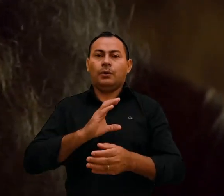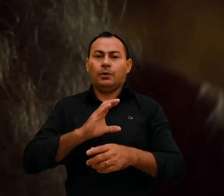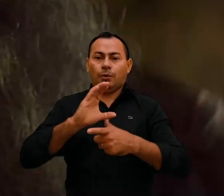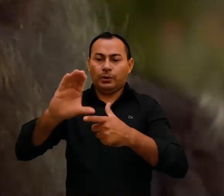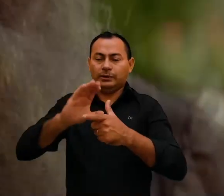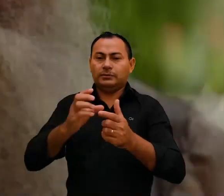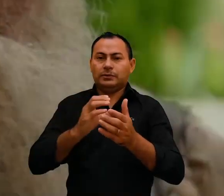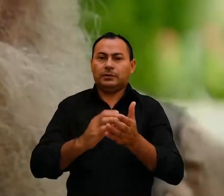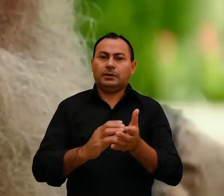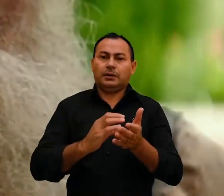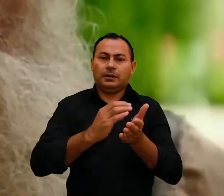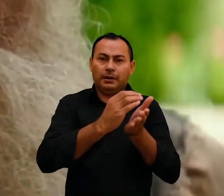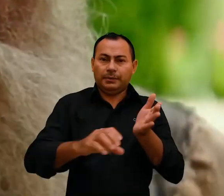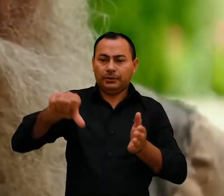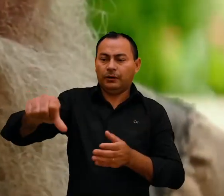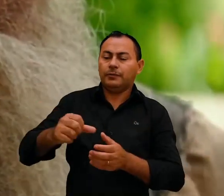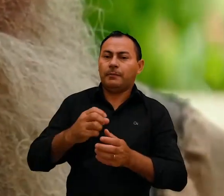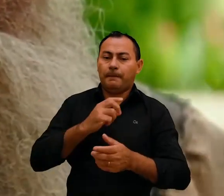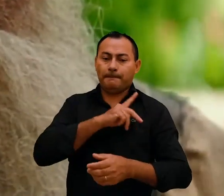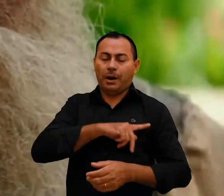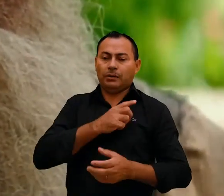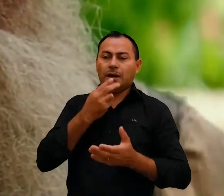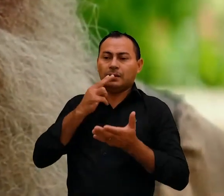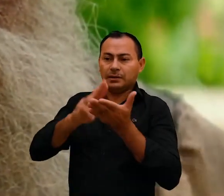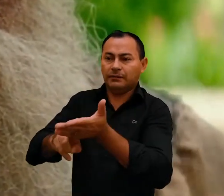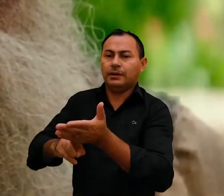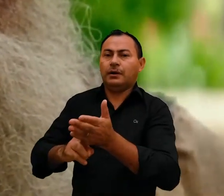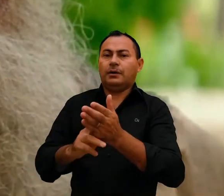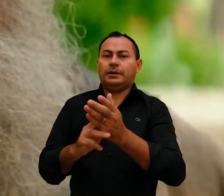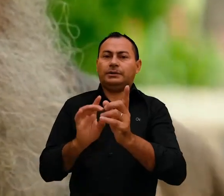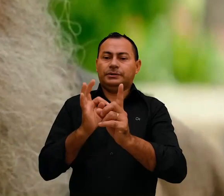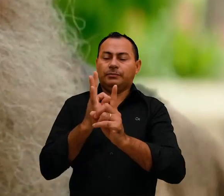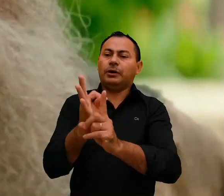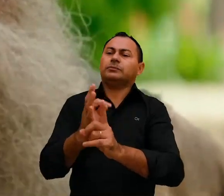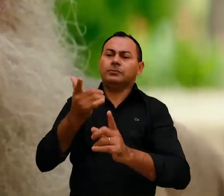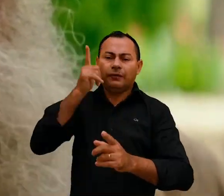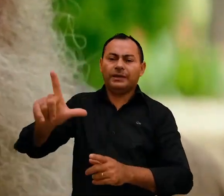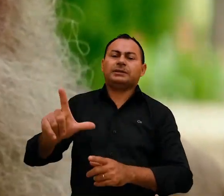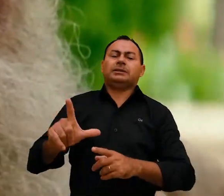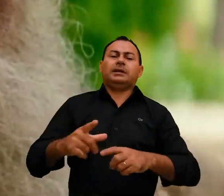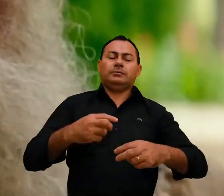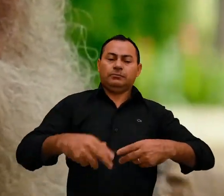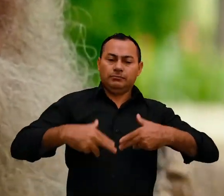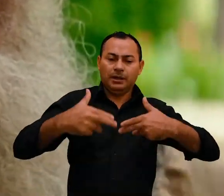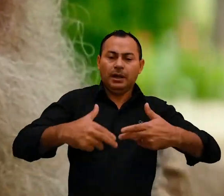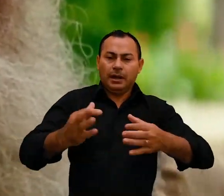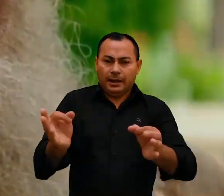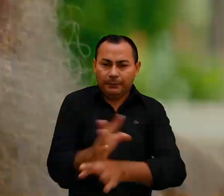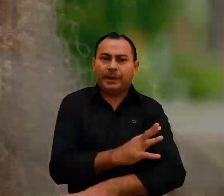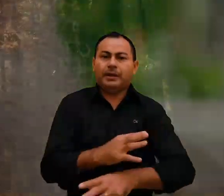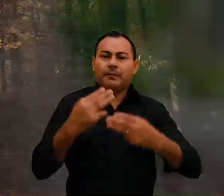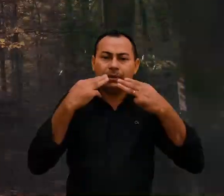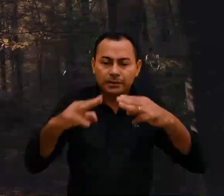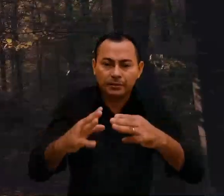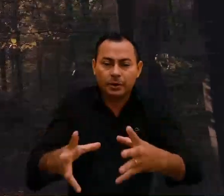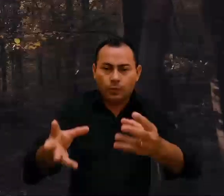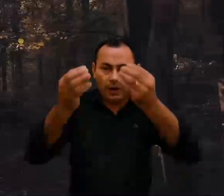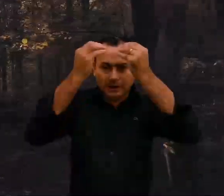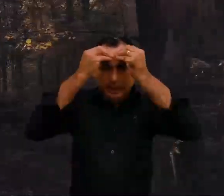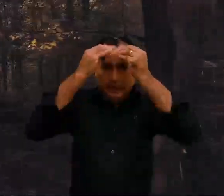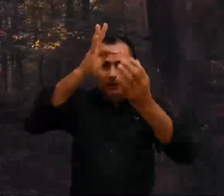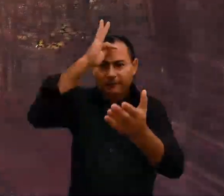carta aos Coríntios Capítulo 9 Paulo escreveu a Timóteo Combate o combate terminei a corrida